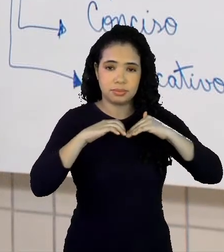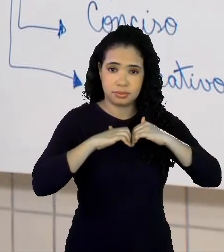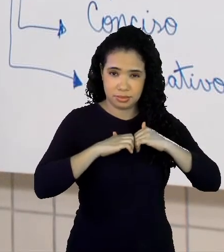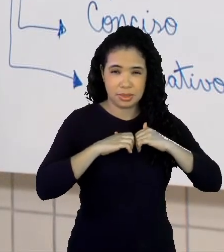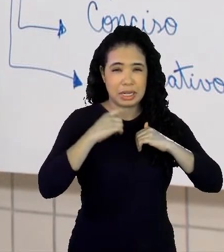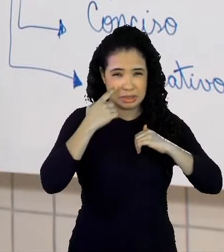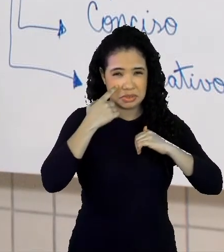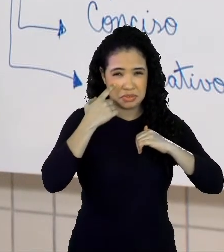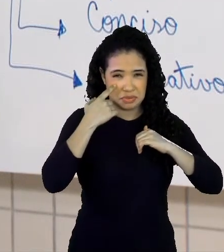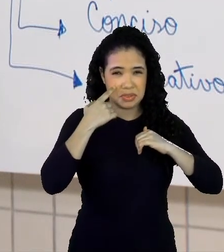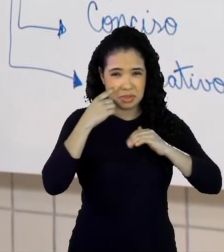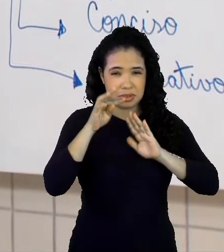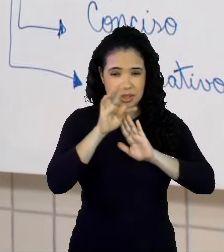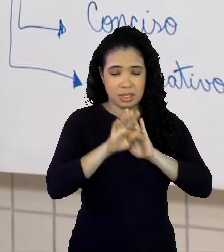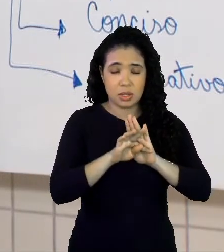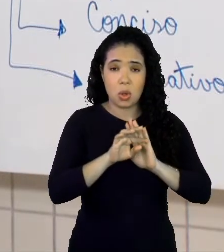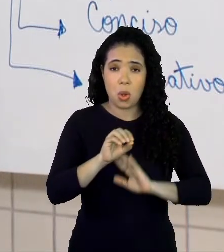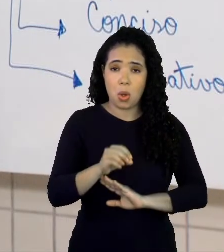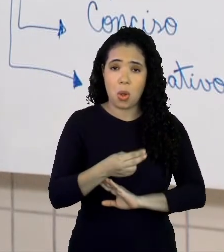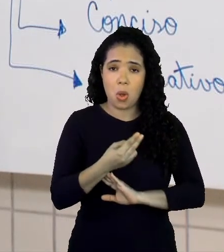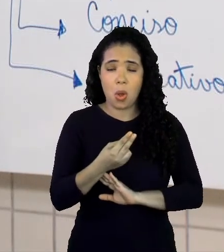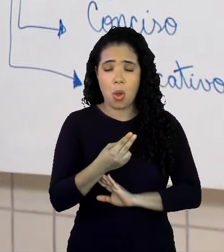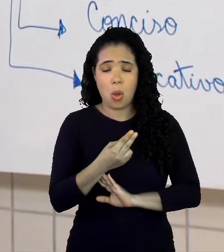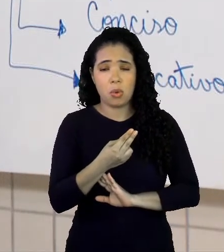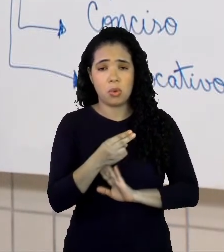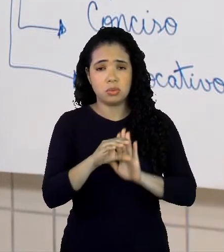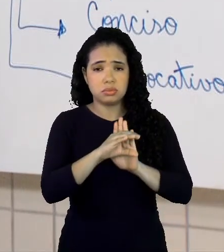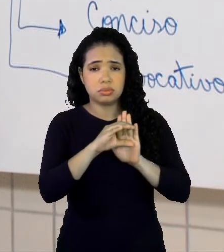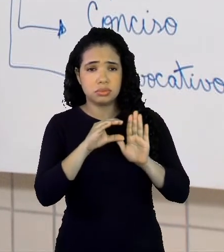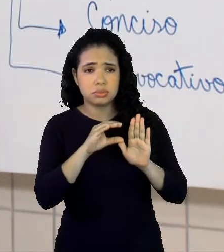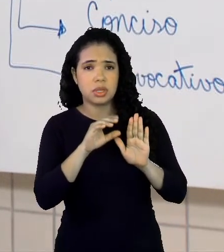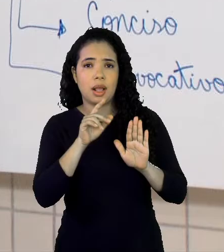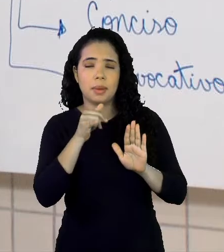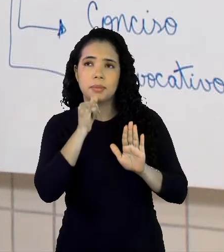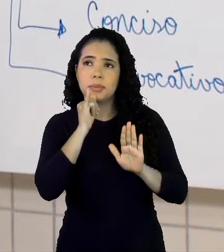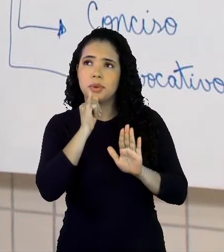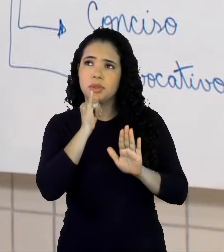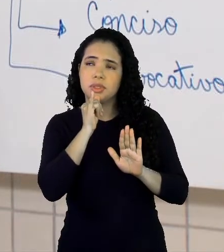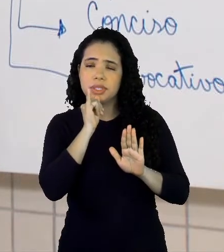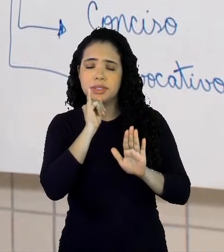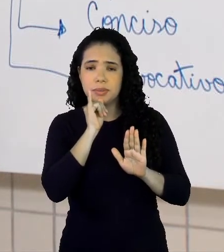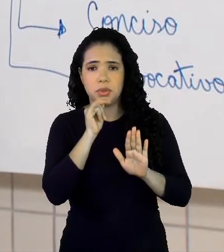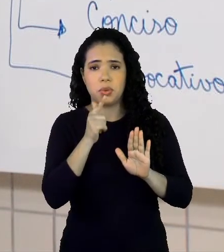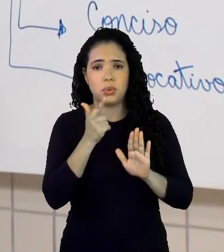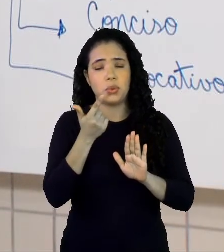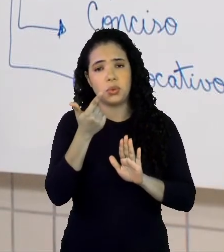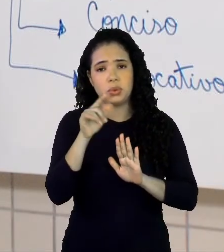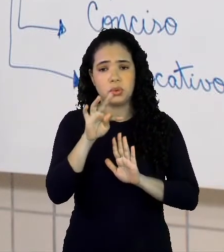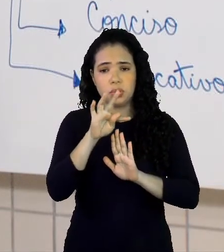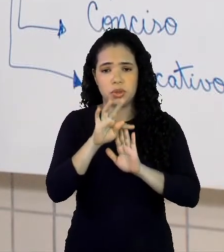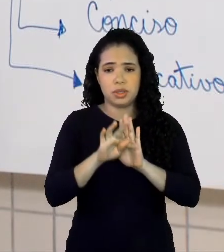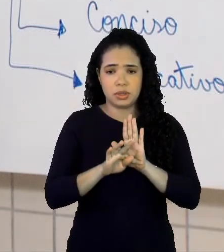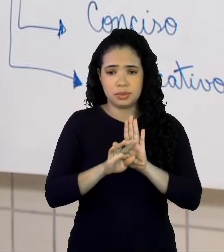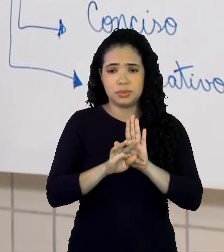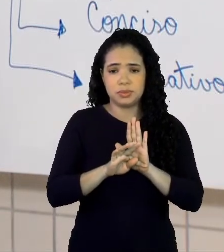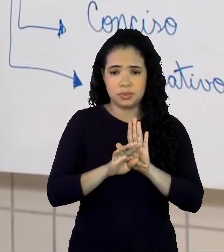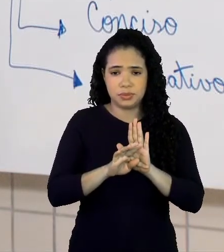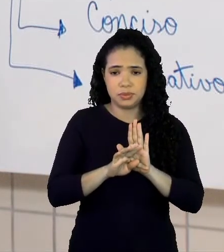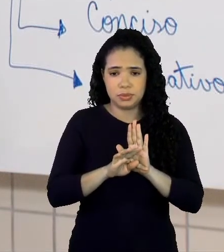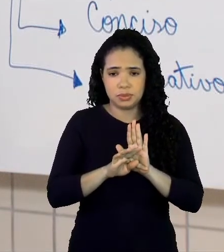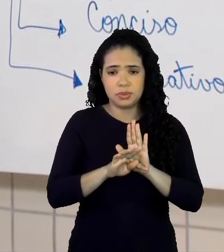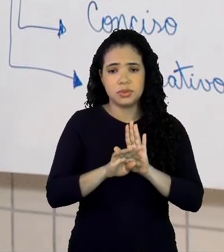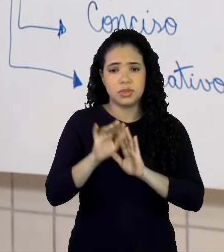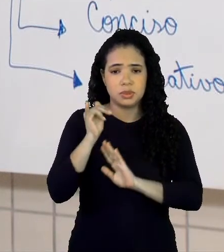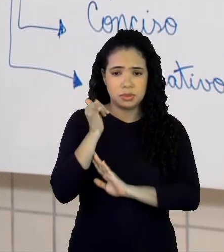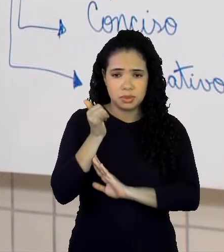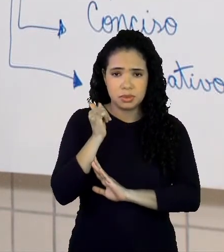que apresenta só o meio, né, da narrativa. Digamos que foi aquele lá o inicial que nós lemos lá do conto,